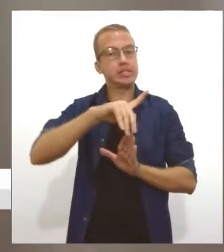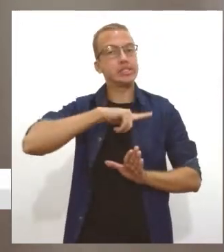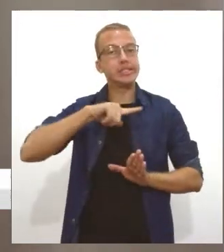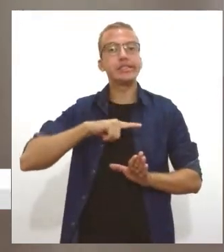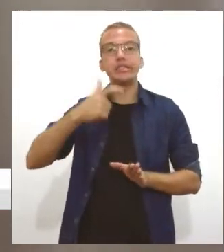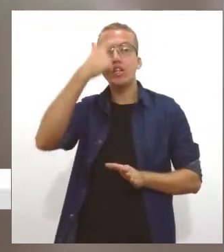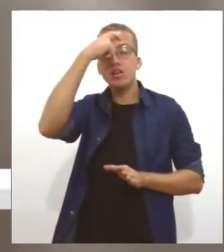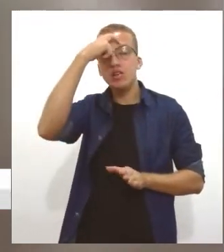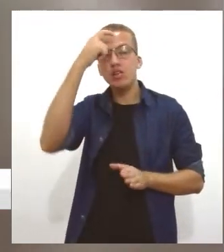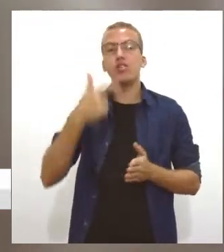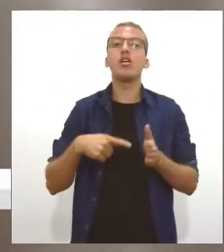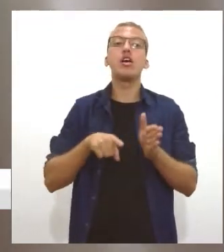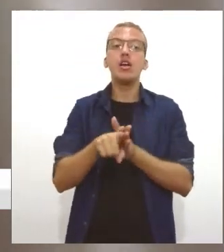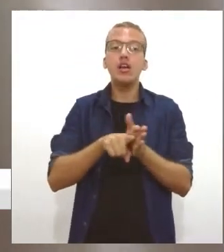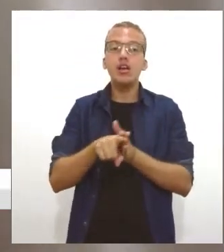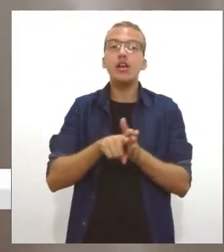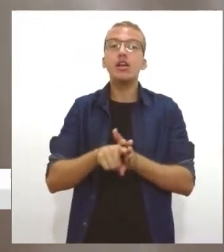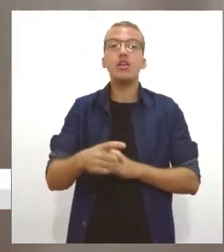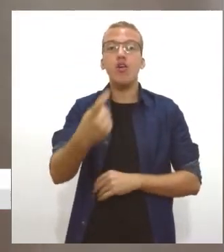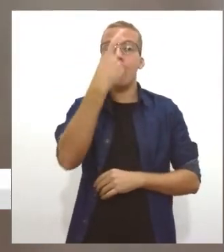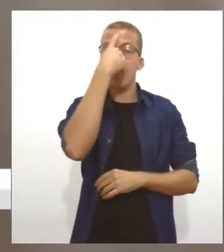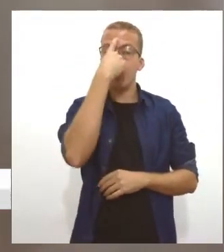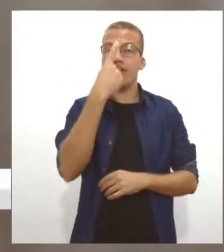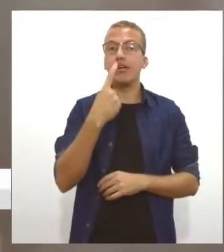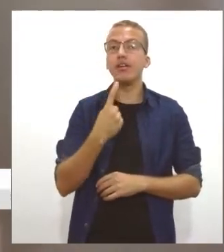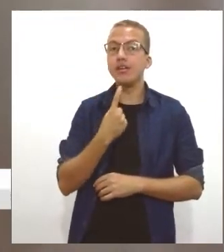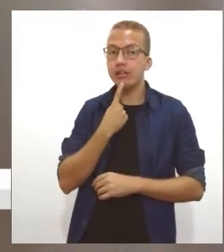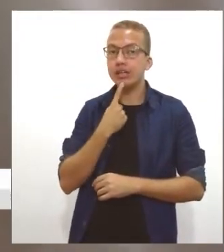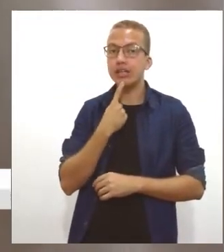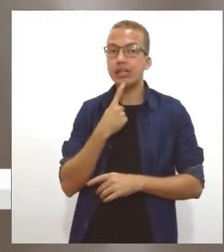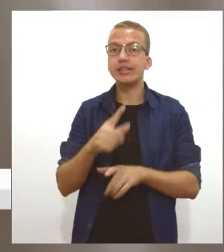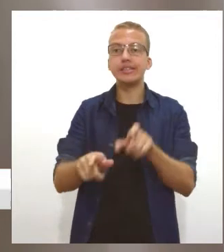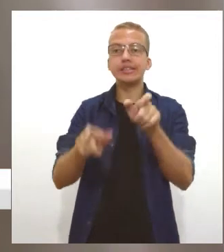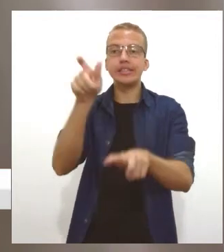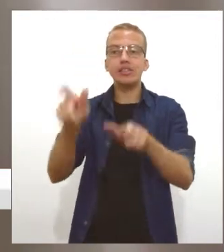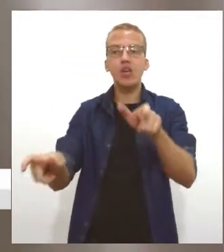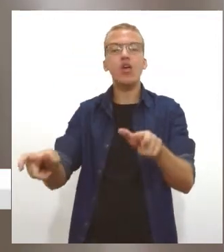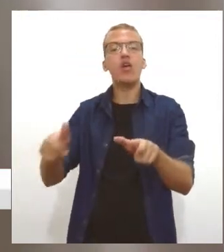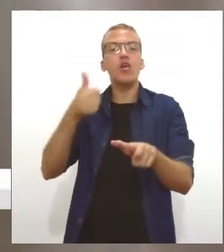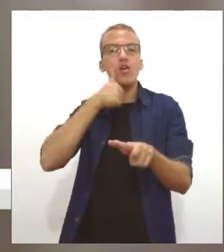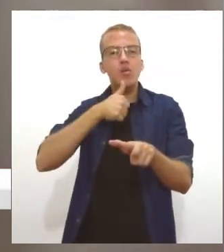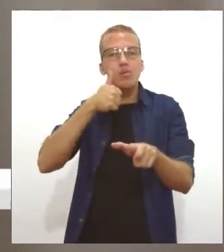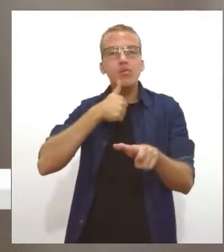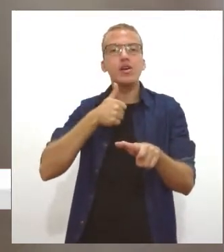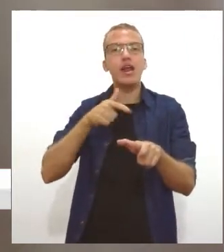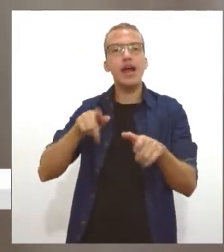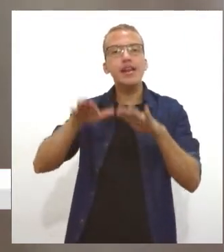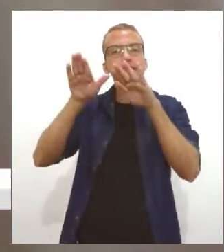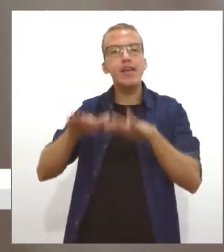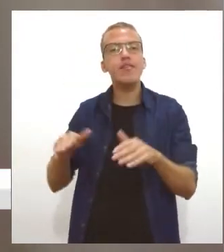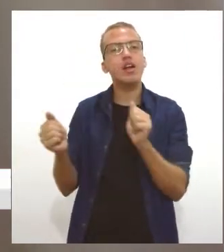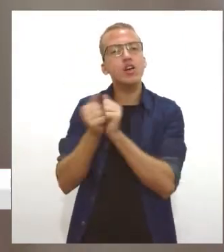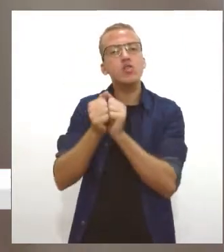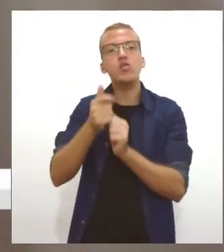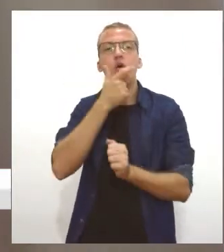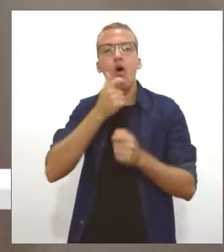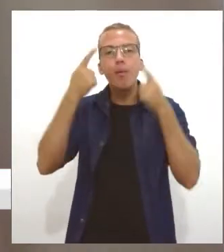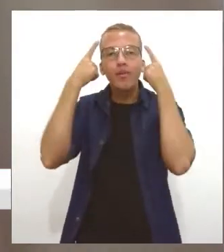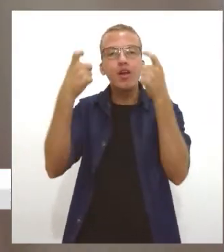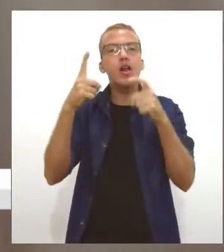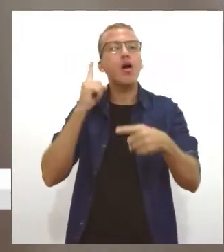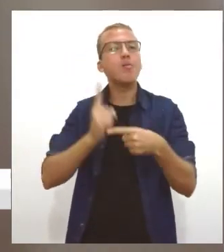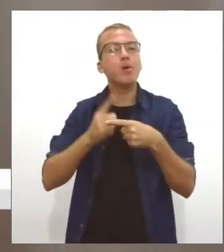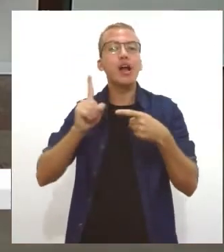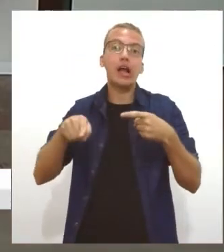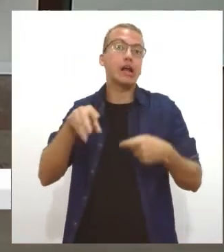científica de que o perfil da vítima está atrelado também à dependência econômica, que o poder público ele possa tomar essas atitudes.